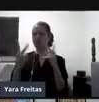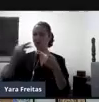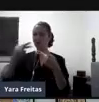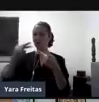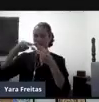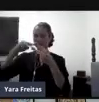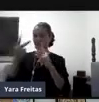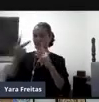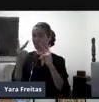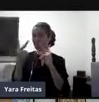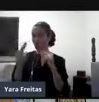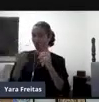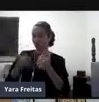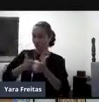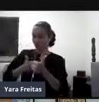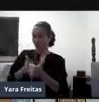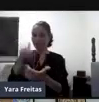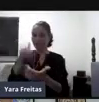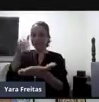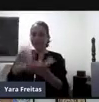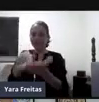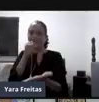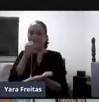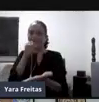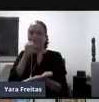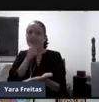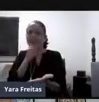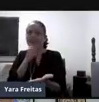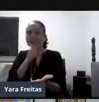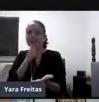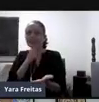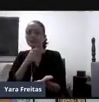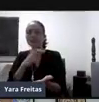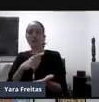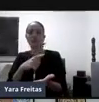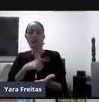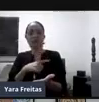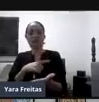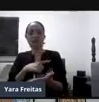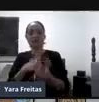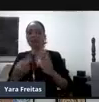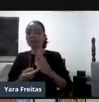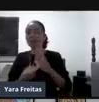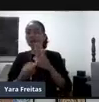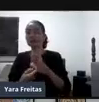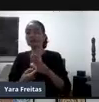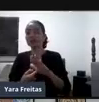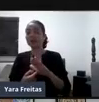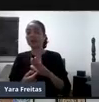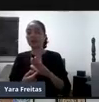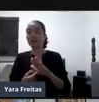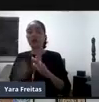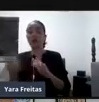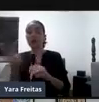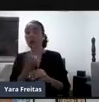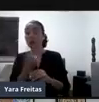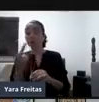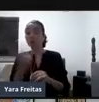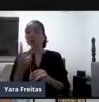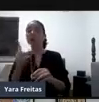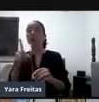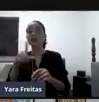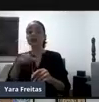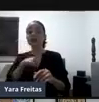foram acompanhados até o envelhecimento, a gente teve uma correspondência de ter realmente, os dois terem Alzheimer